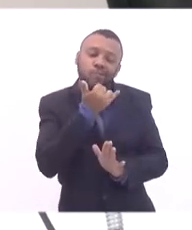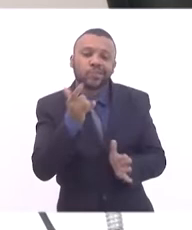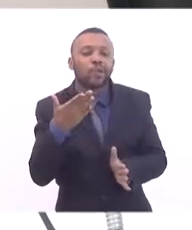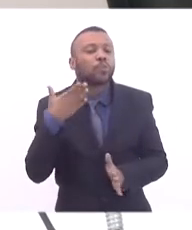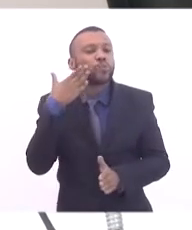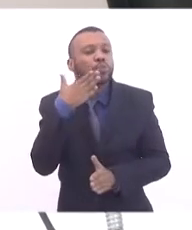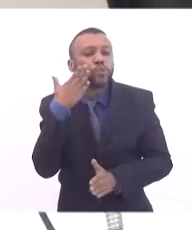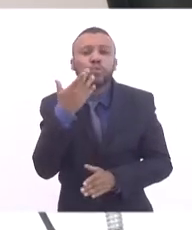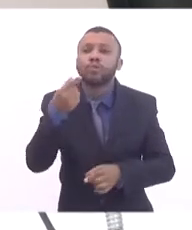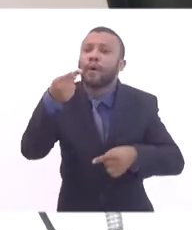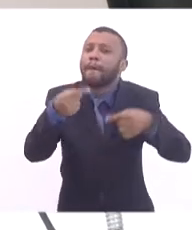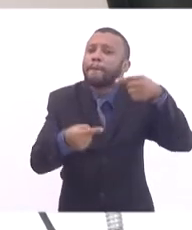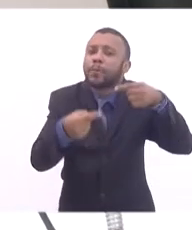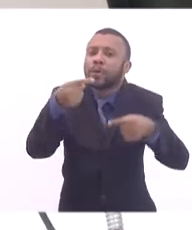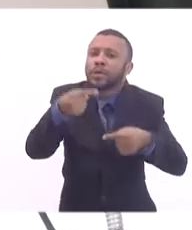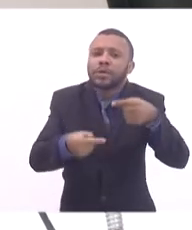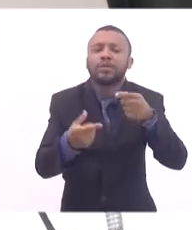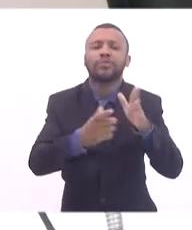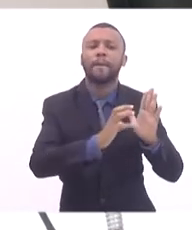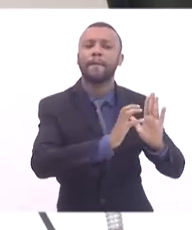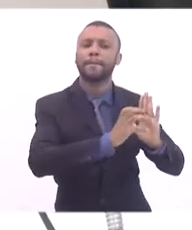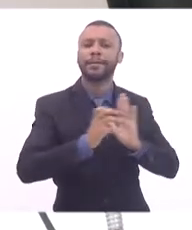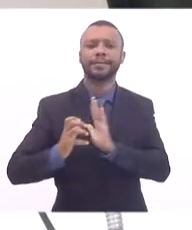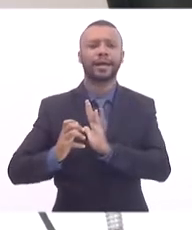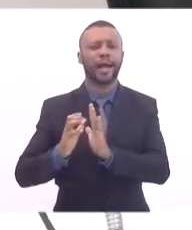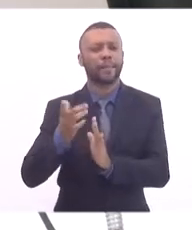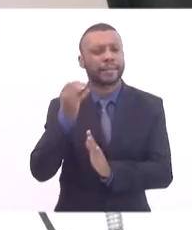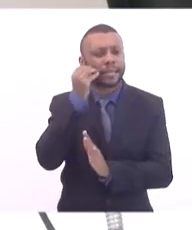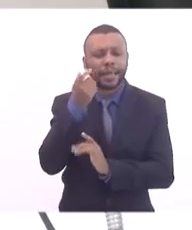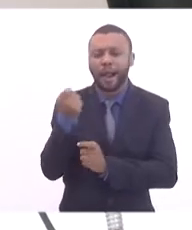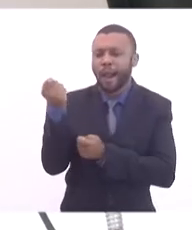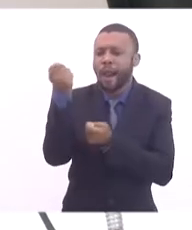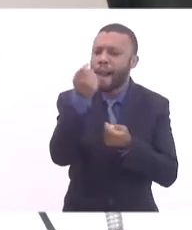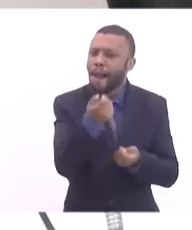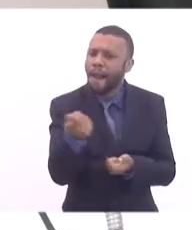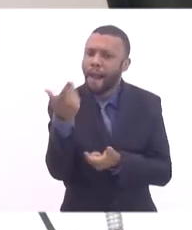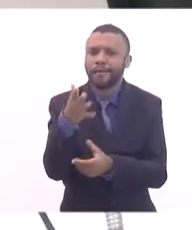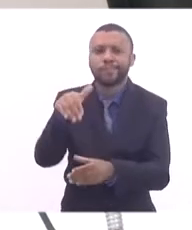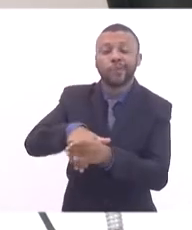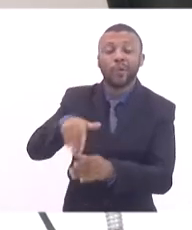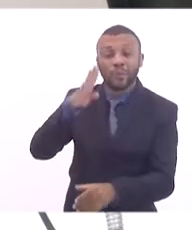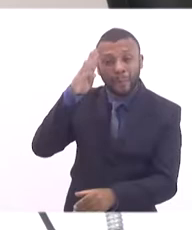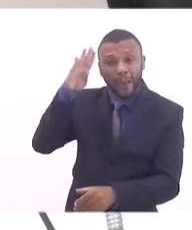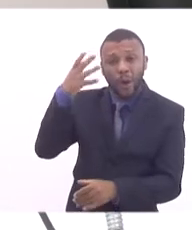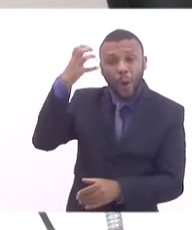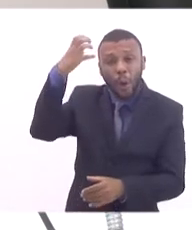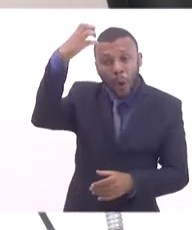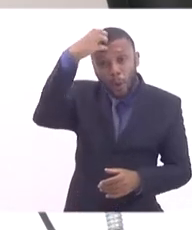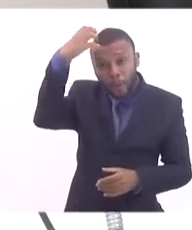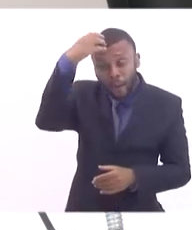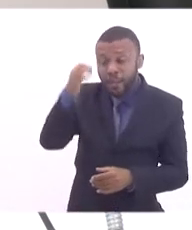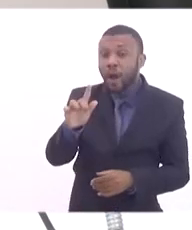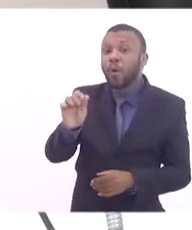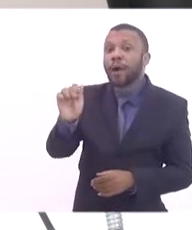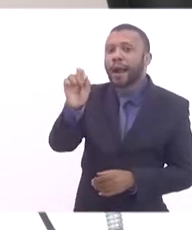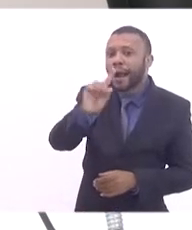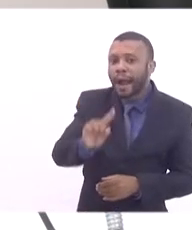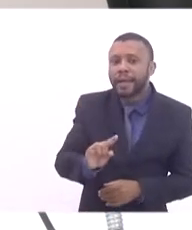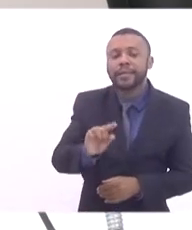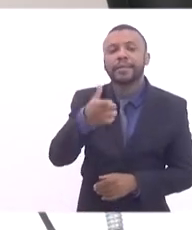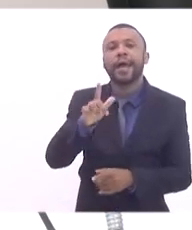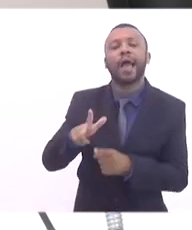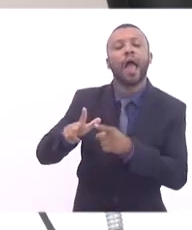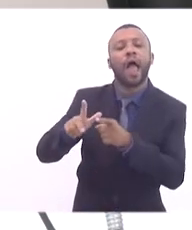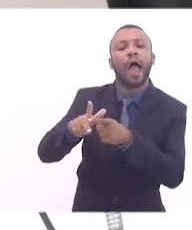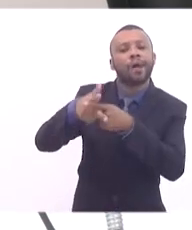eleitoral um dos grandes culpados é o gás se é reajustado como fosse